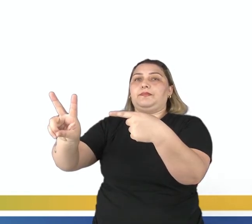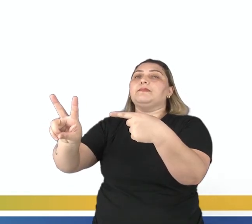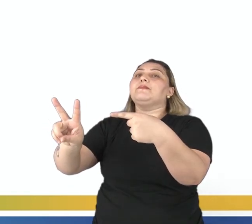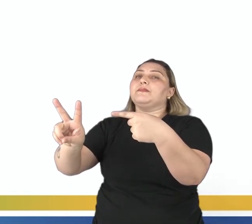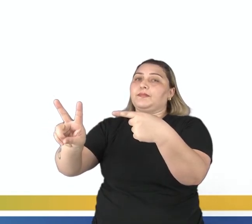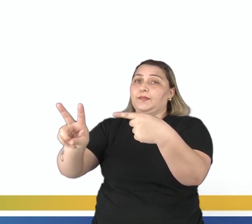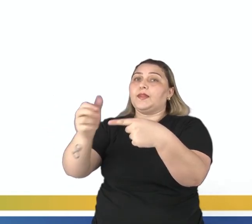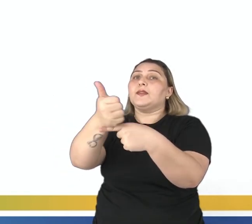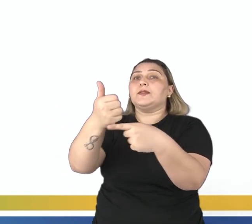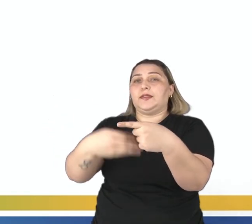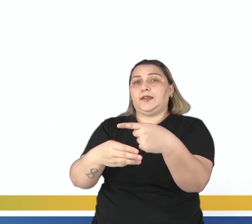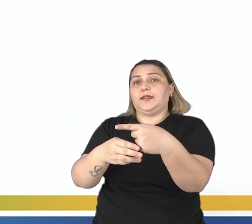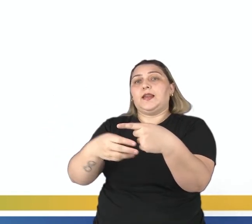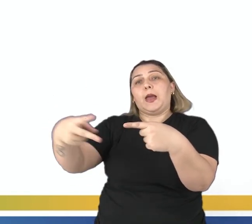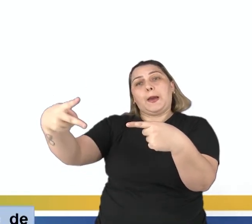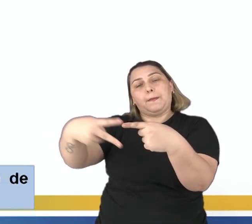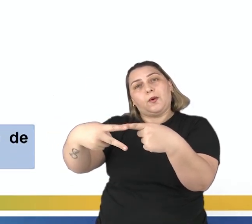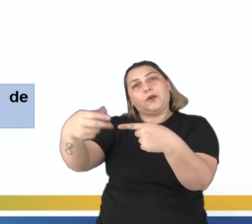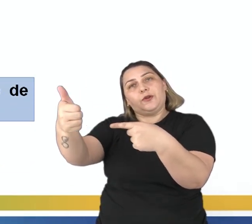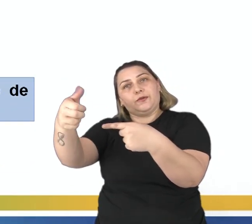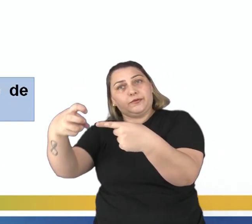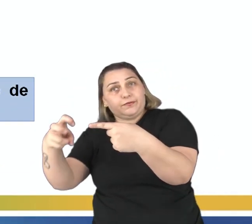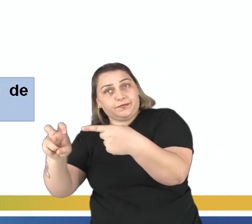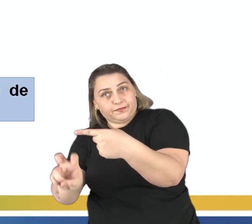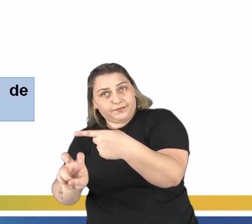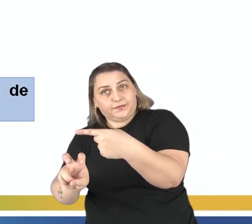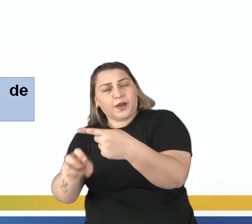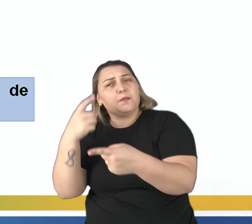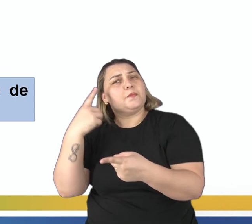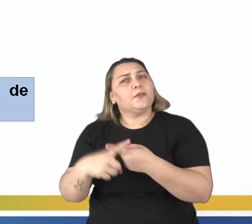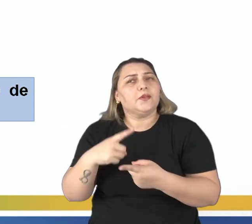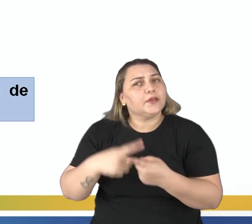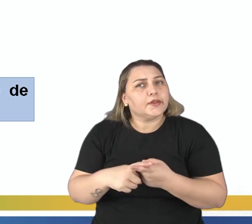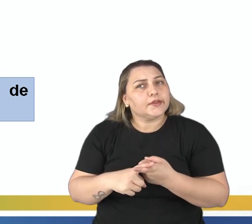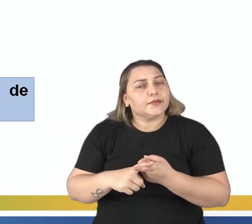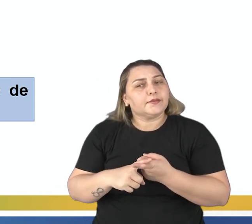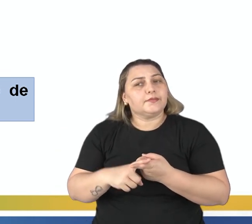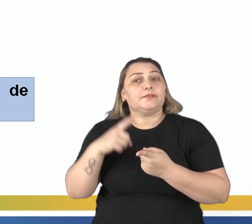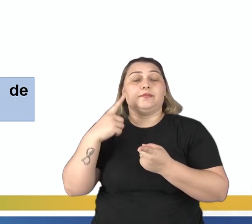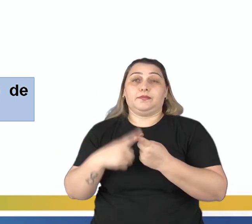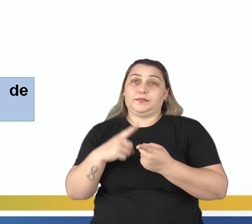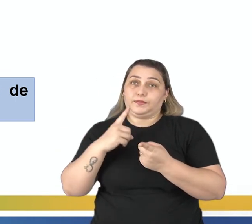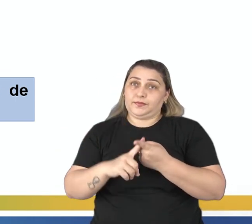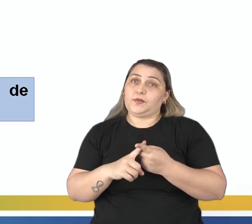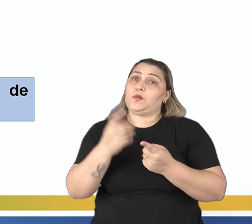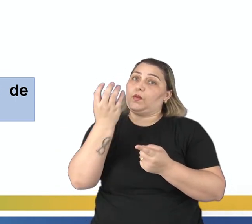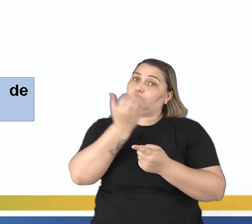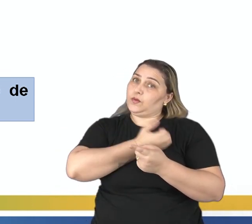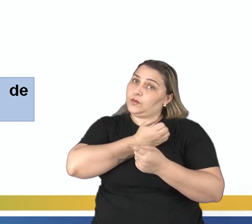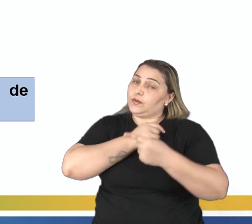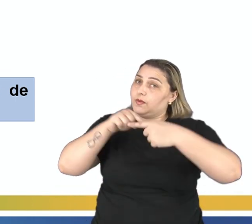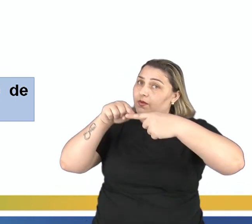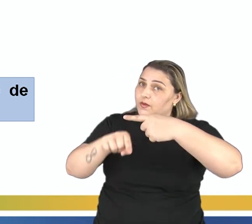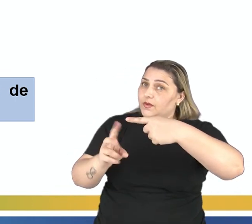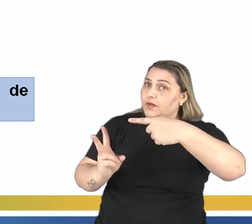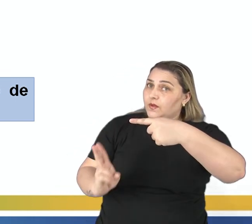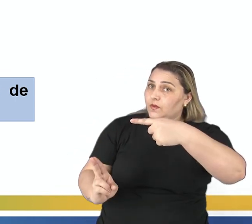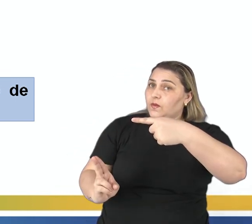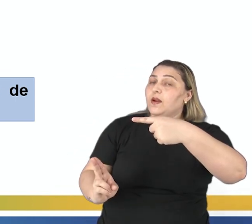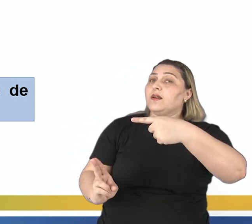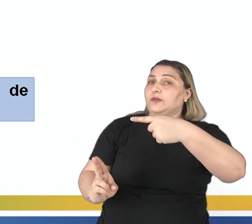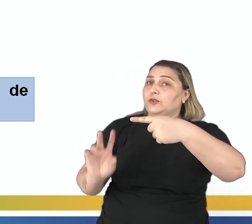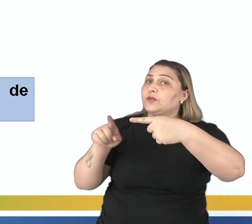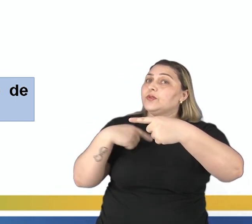Que 1/3 ele é maior que 1/5. Por quê, pessoal? Porque quando os numeradores eles são